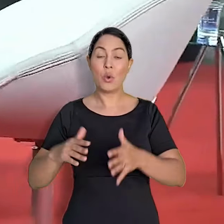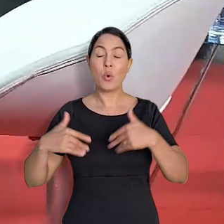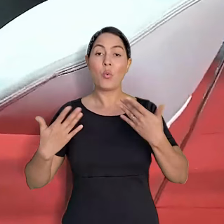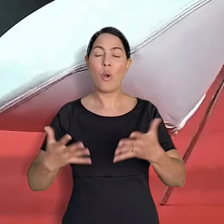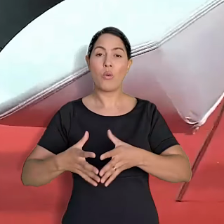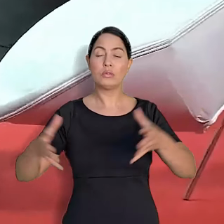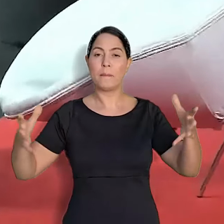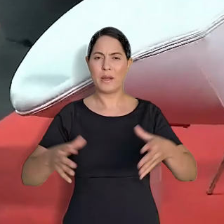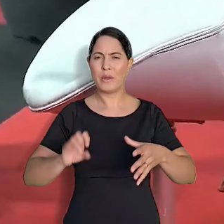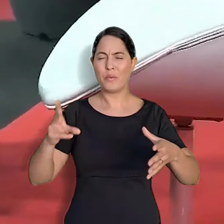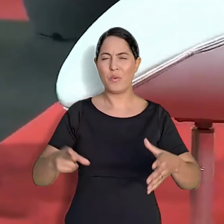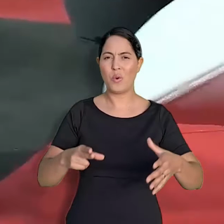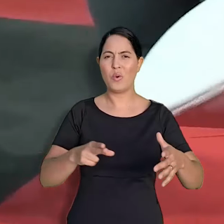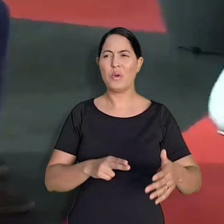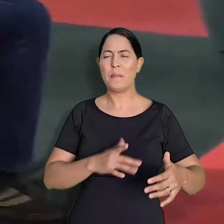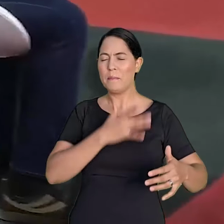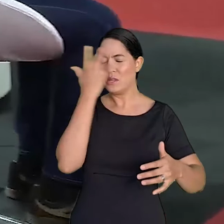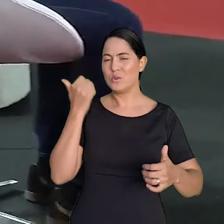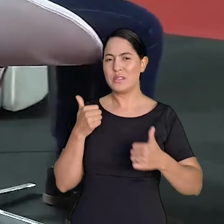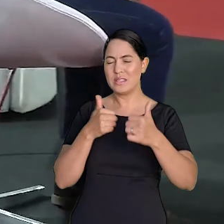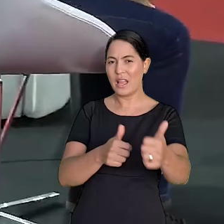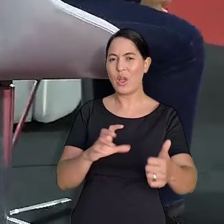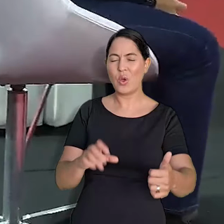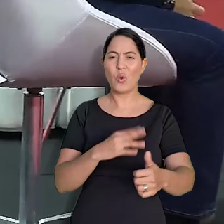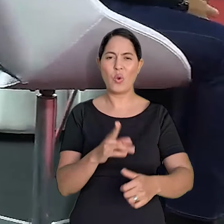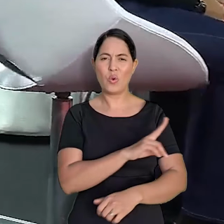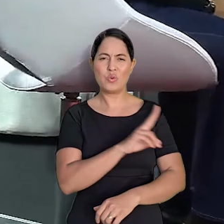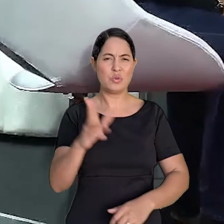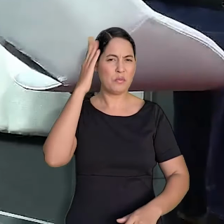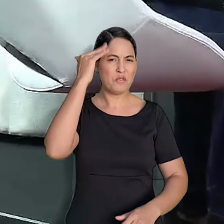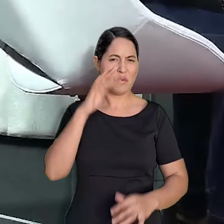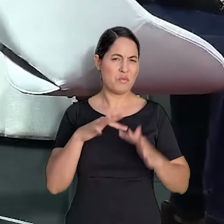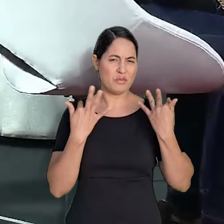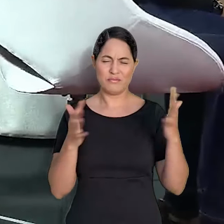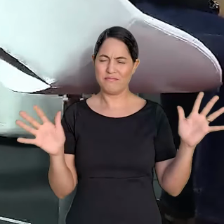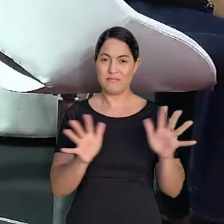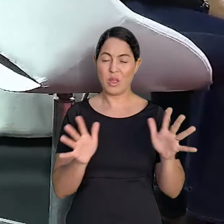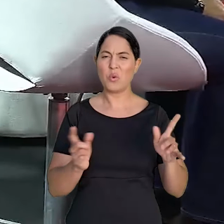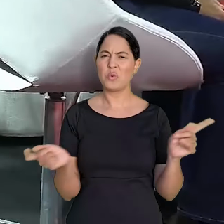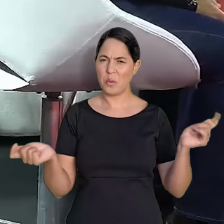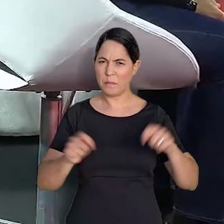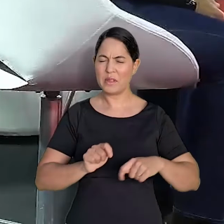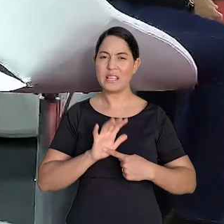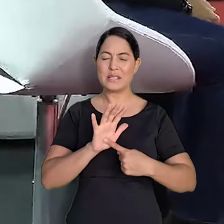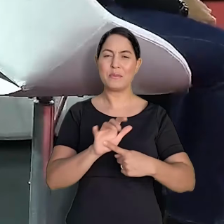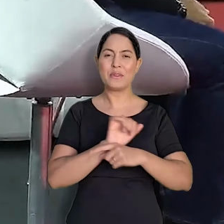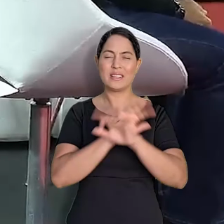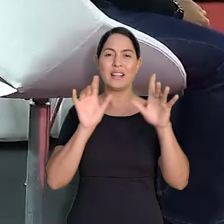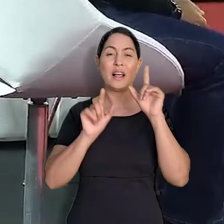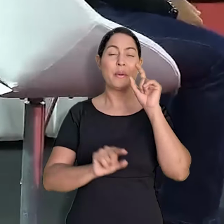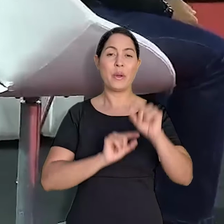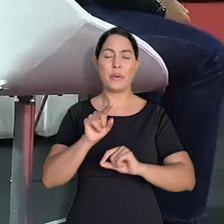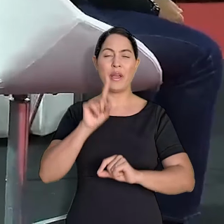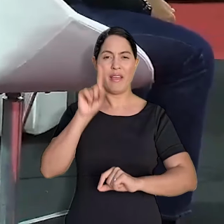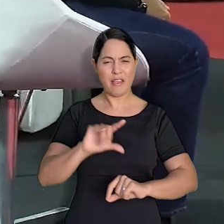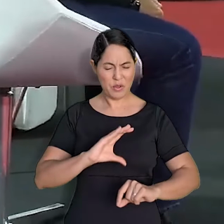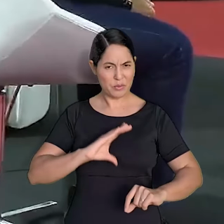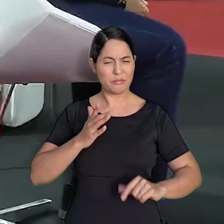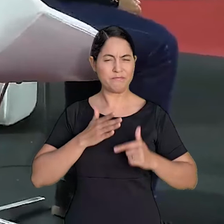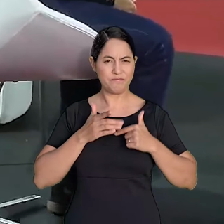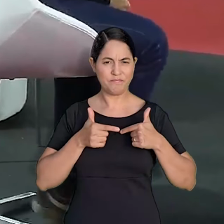quantidade de seguidores, muito menos pelo sobrenome que nós carregamos. Competência se mede pela coragem de continuar, mesmo